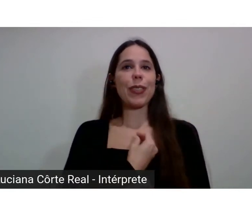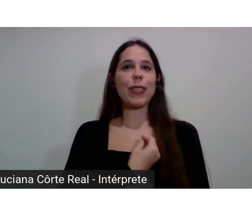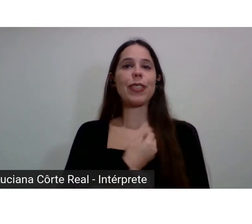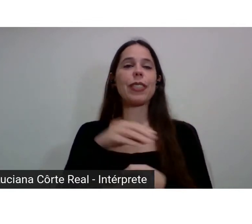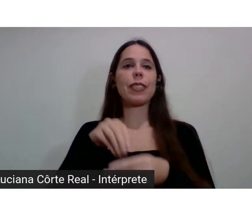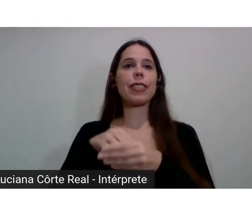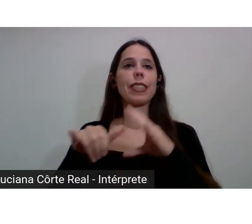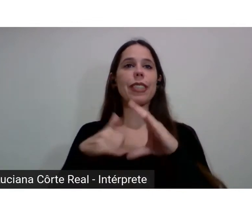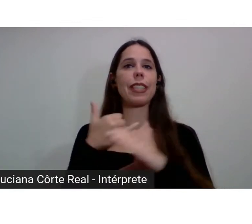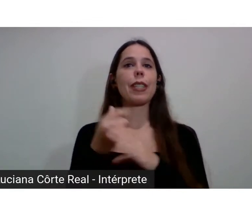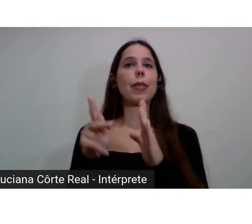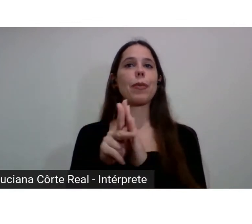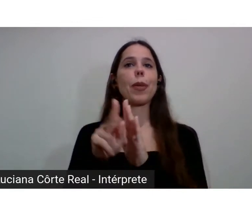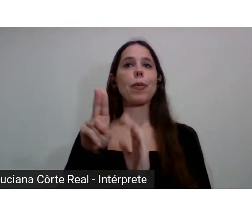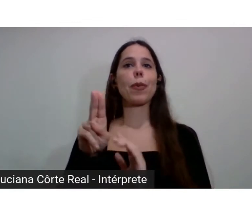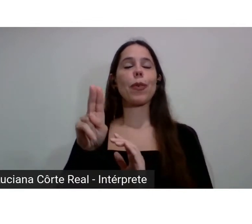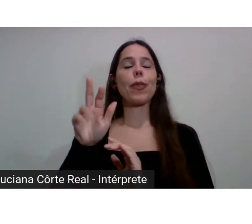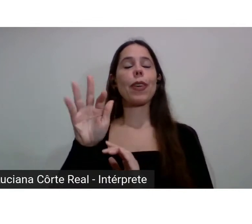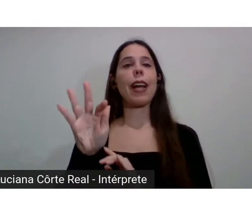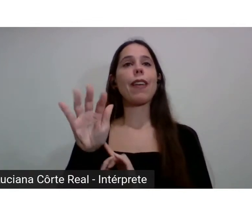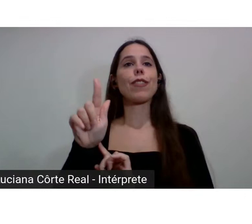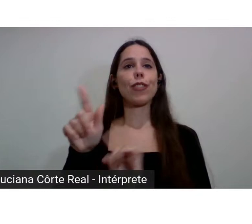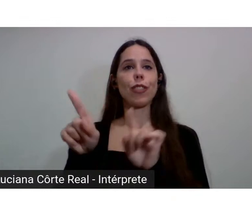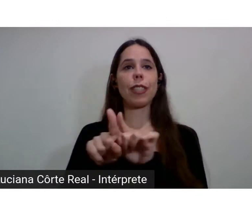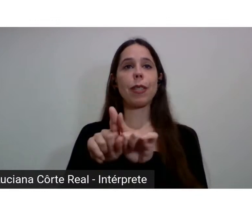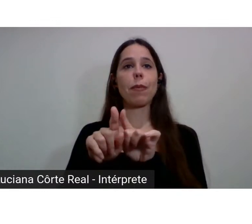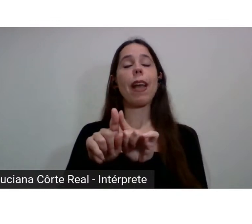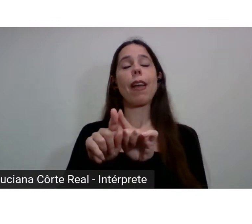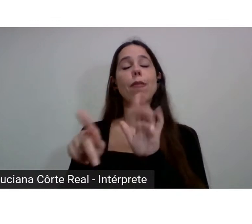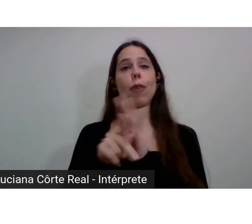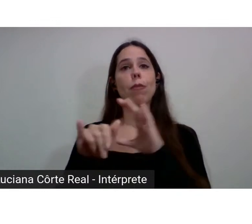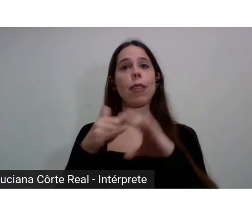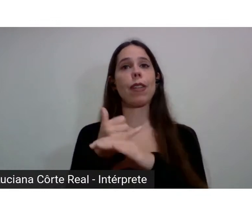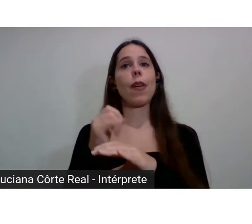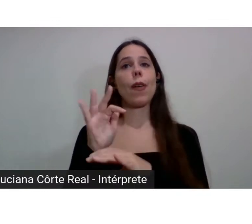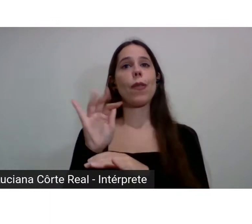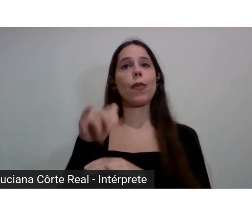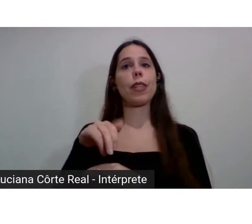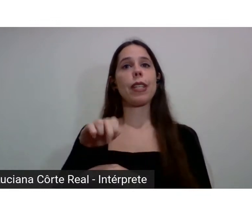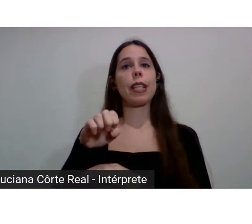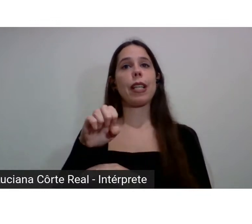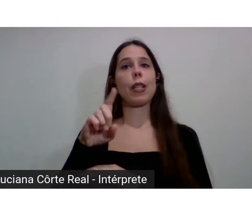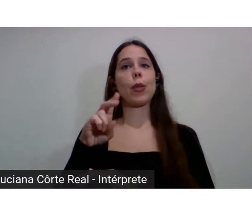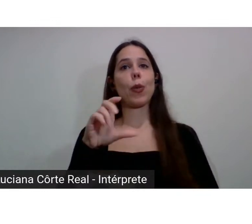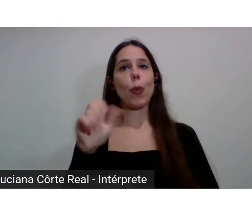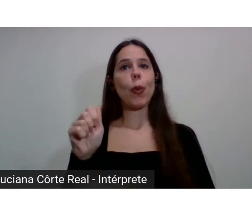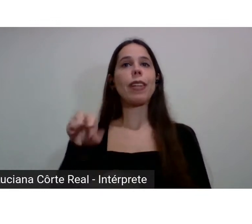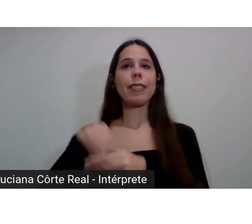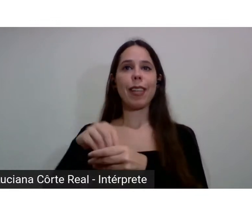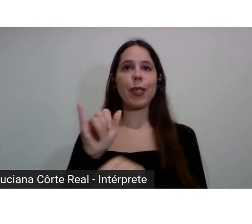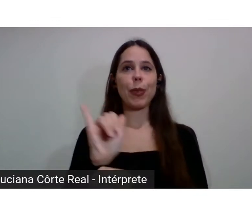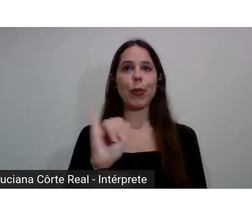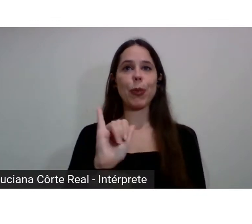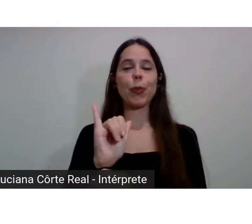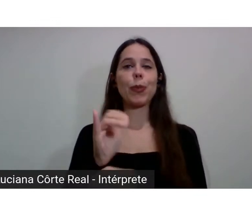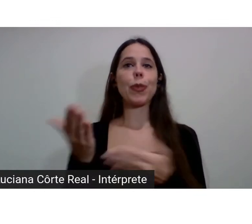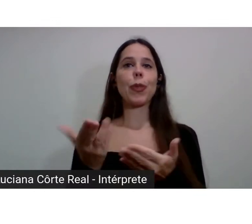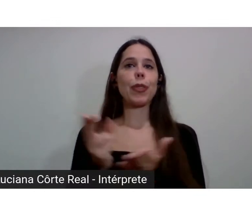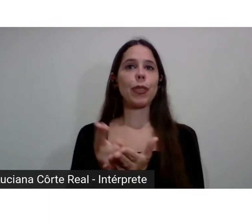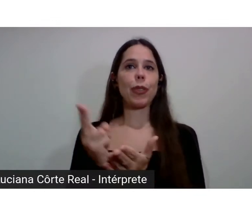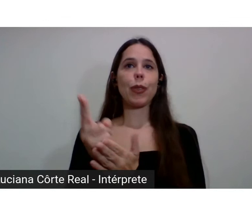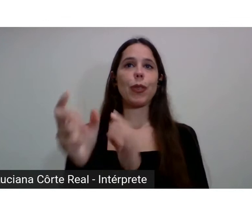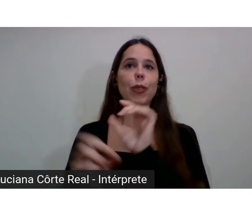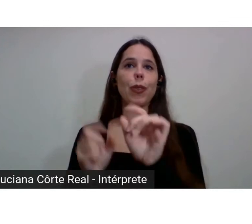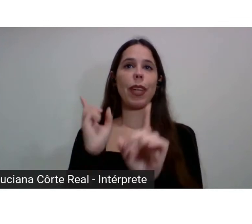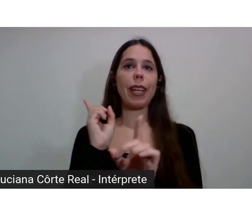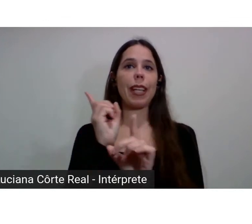da UFG e no canal da Fineduca no YouTube. Hoje seguimos com o nosso encontro com o